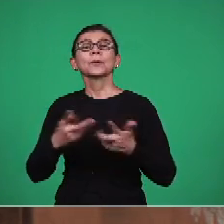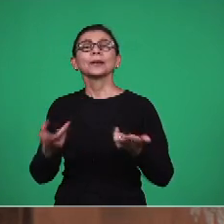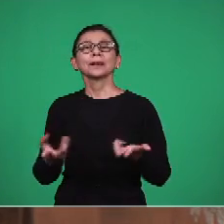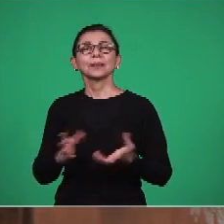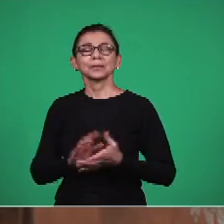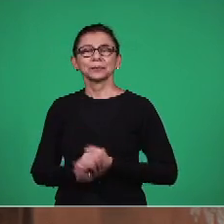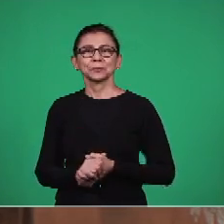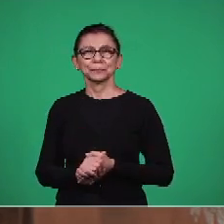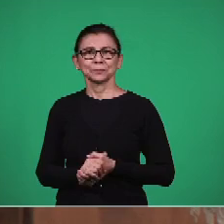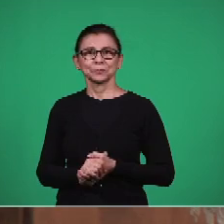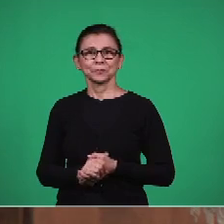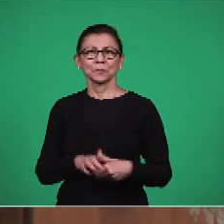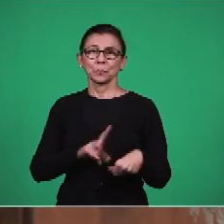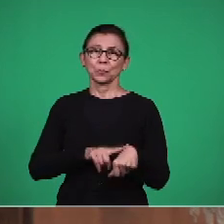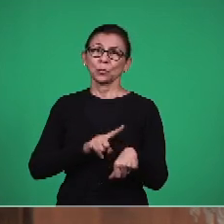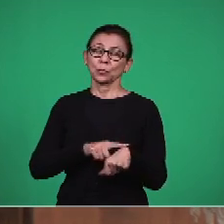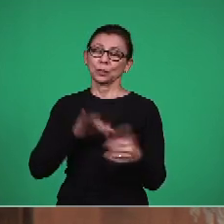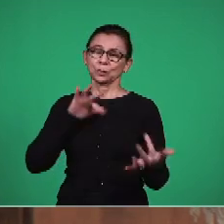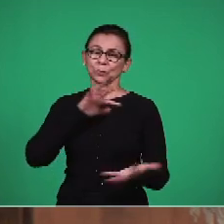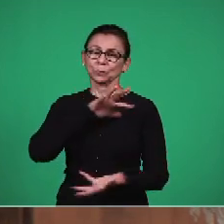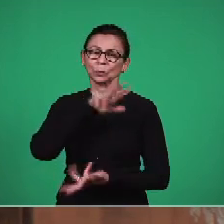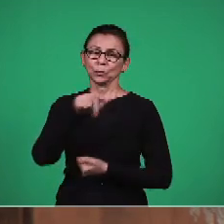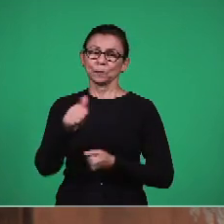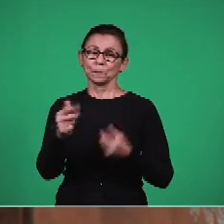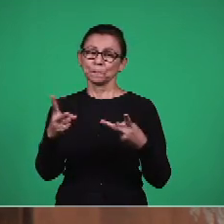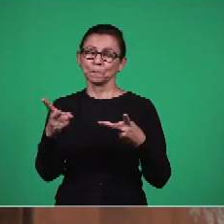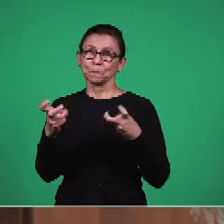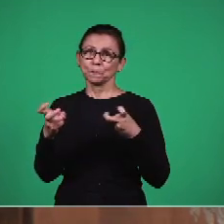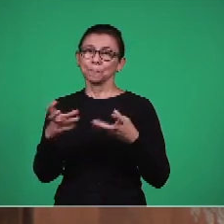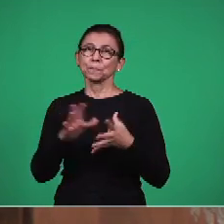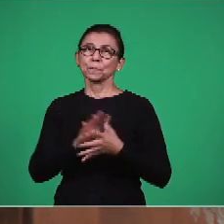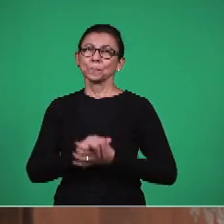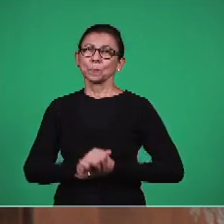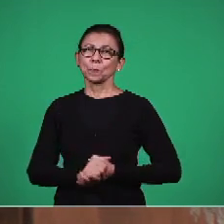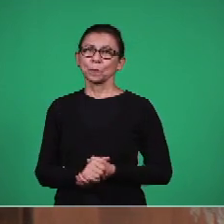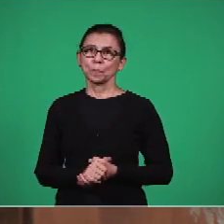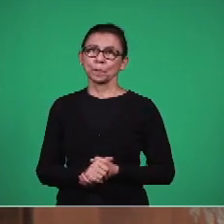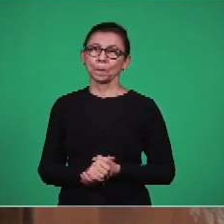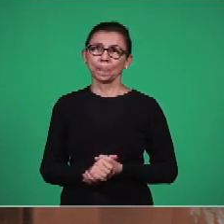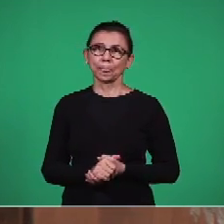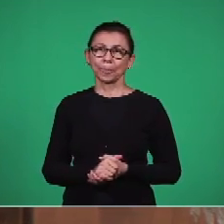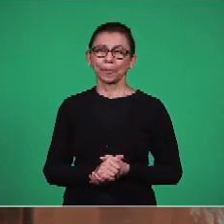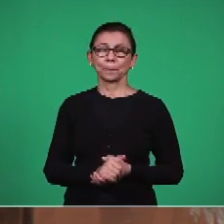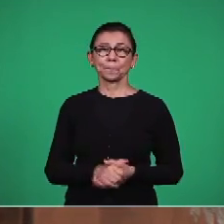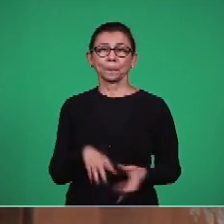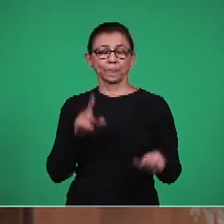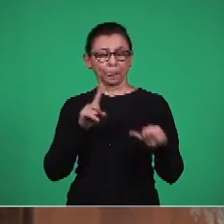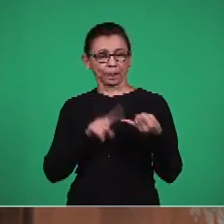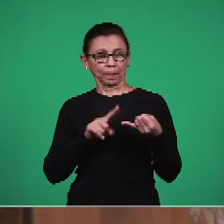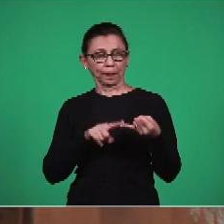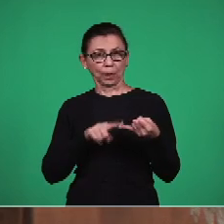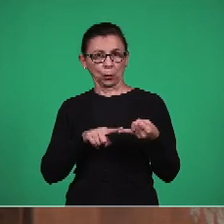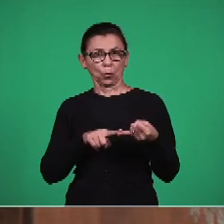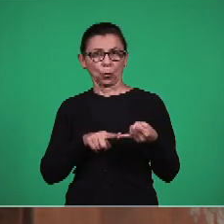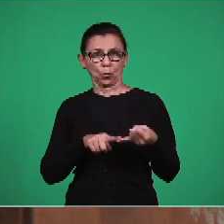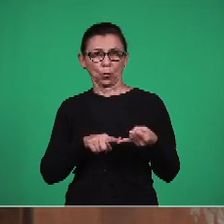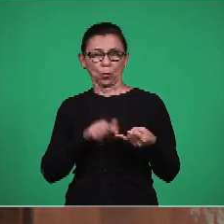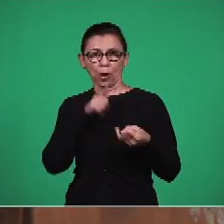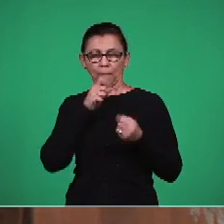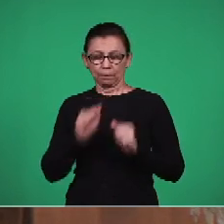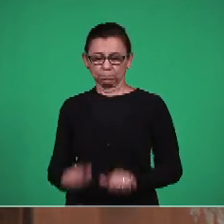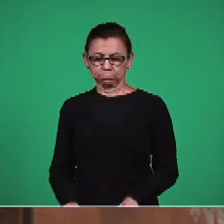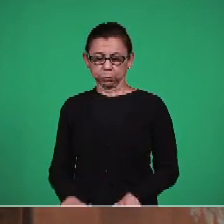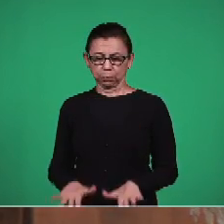situação que o mundo está vivendo. Quando você fala em criaturas que tinham vindo no mar, você está vendo, o mar aumentou de volume,